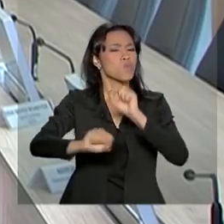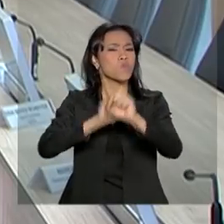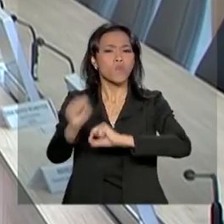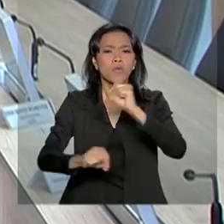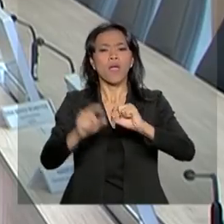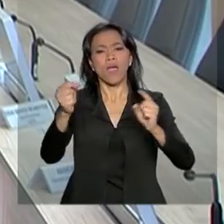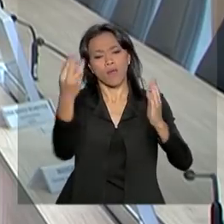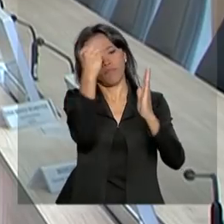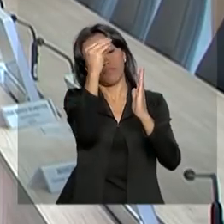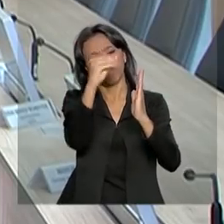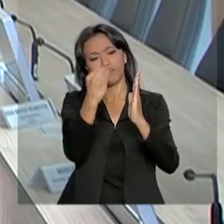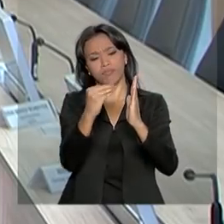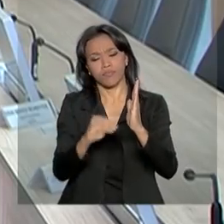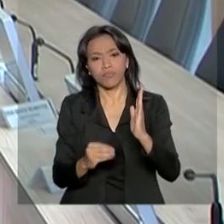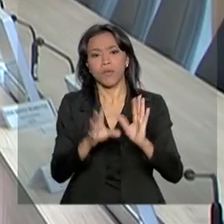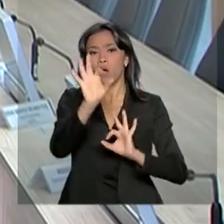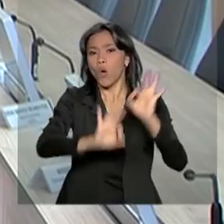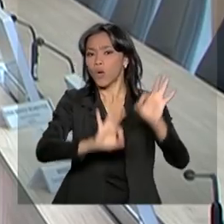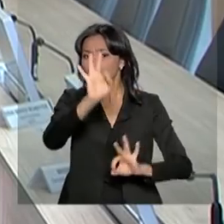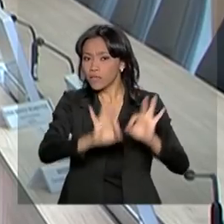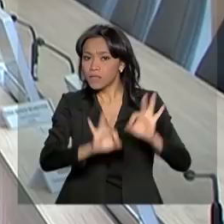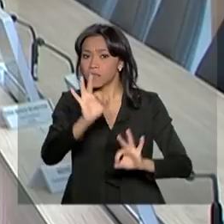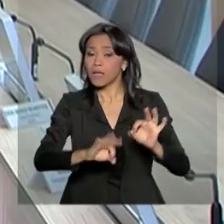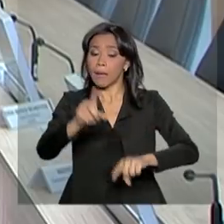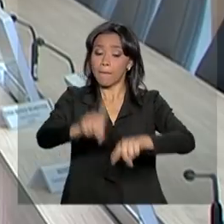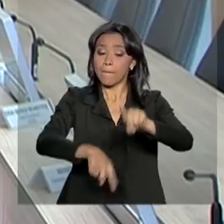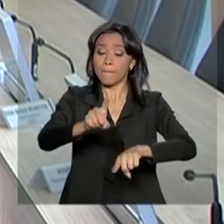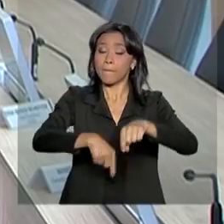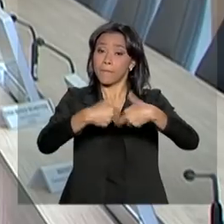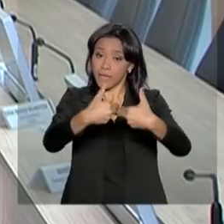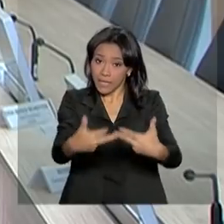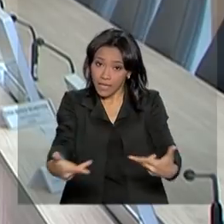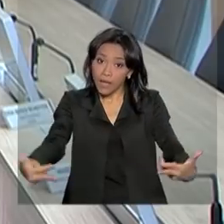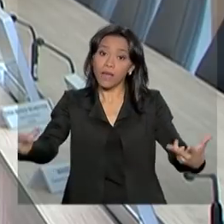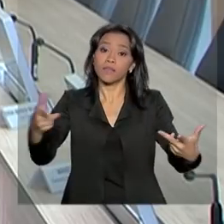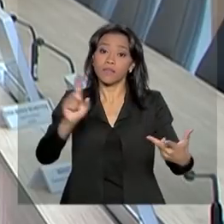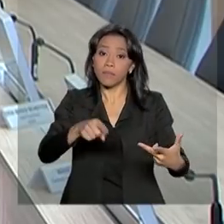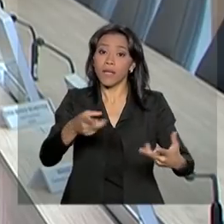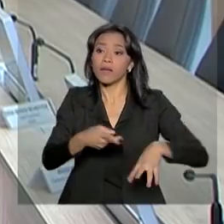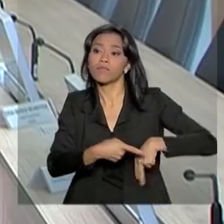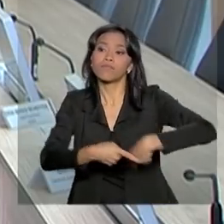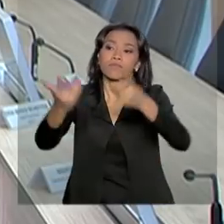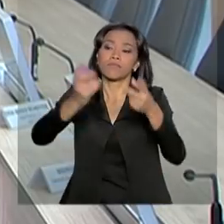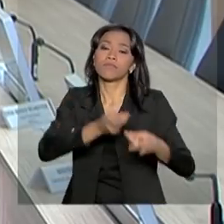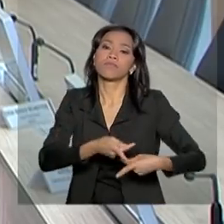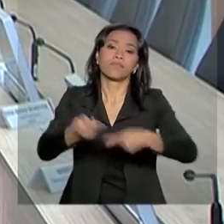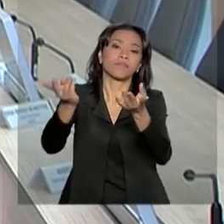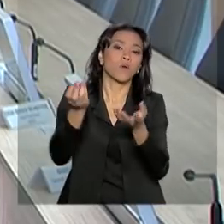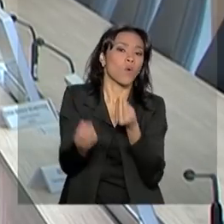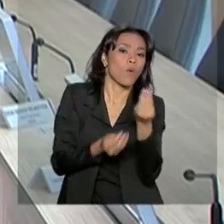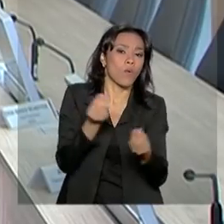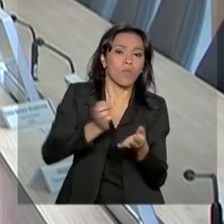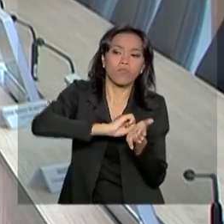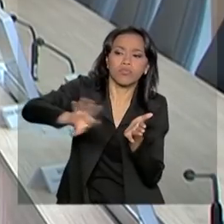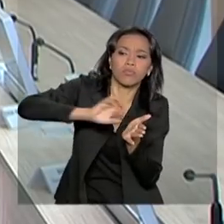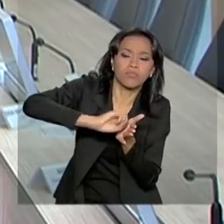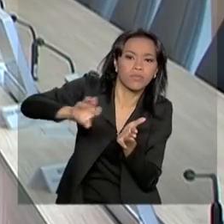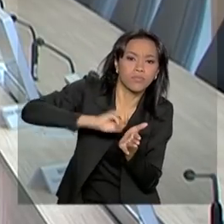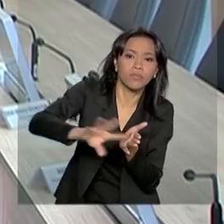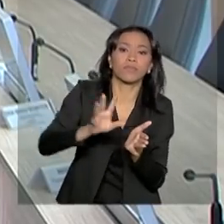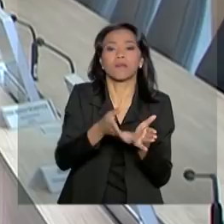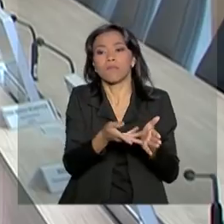garantir o tráfego de commodities, que são produtos usados como matéria-prima, produzidos em escala e que podem